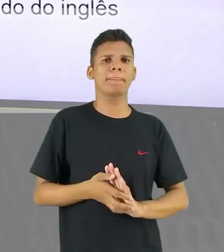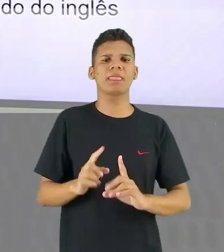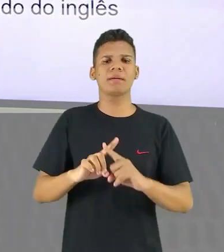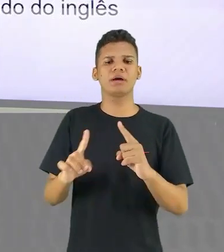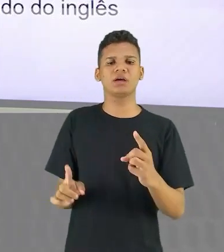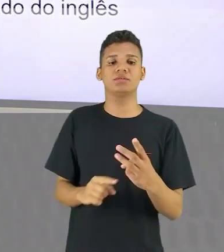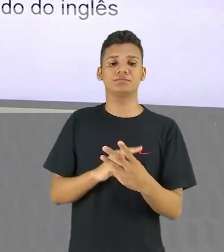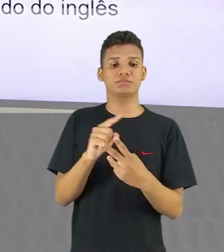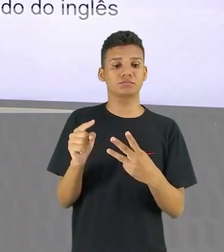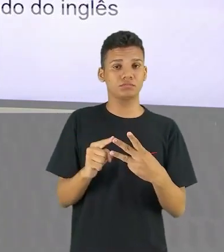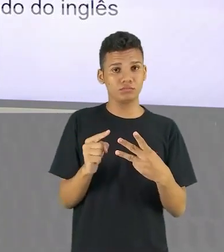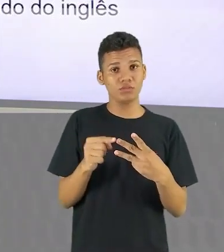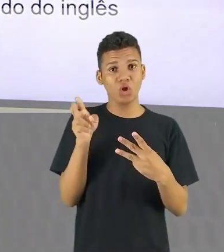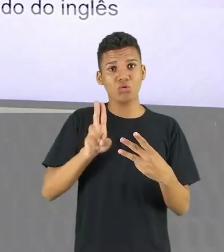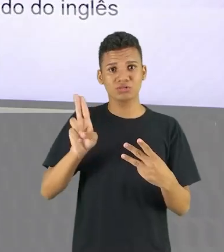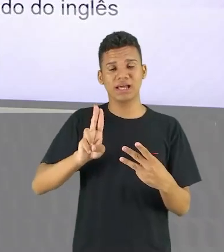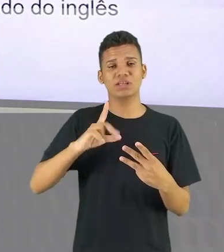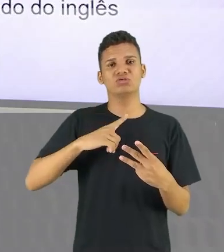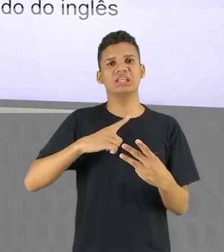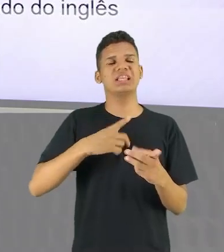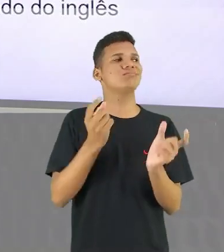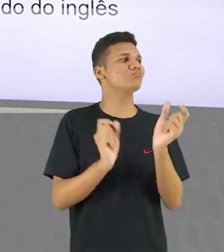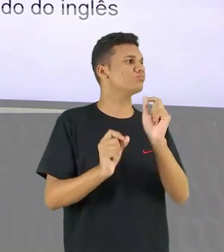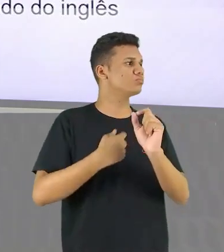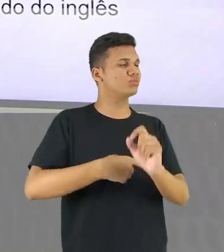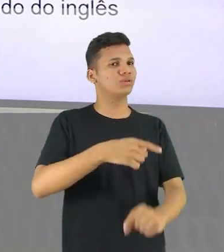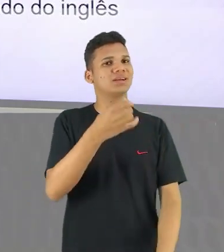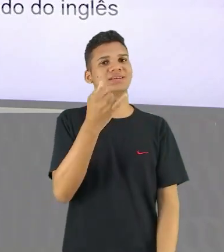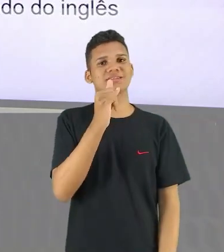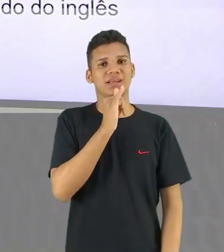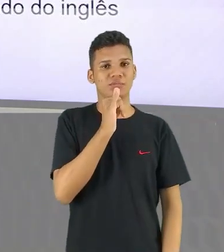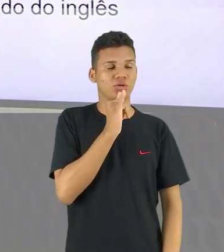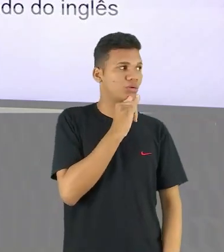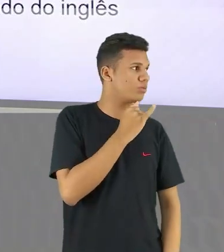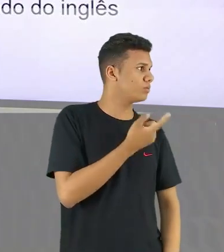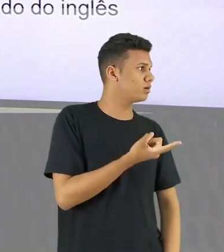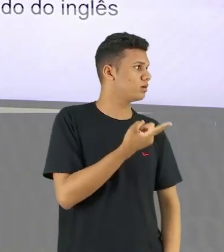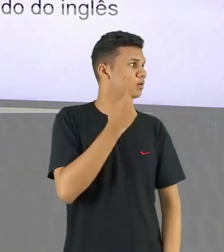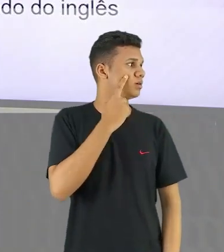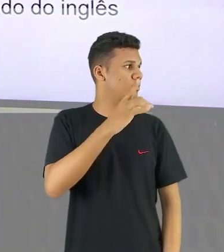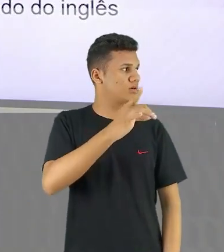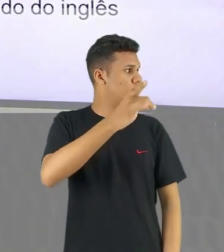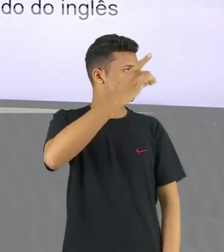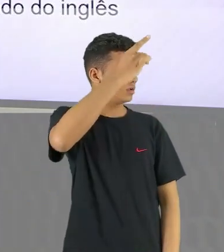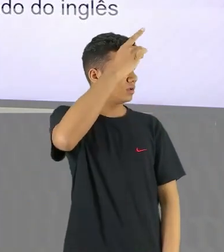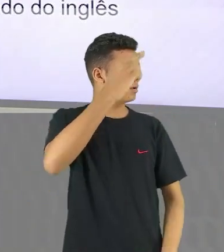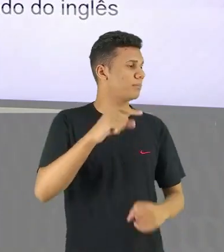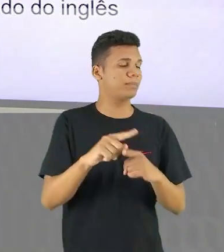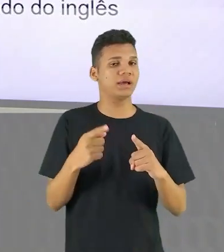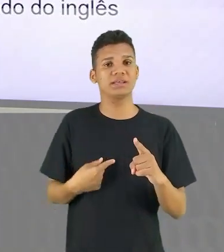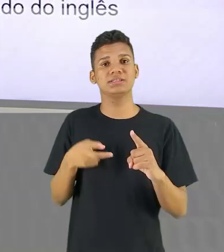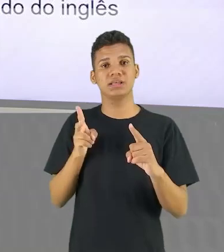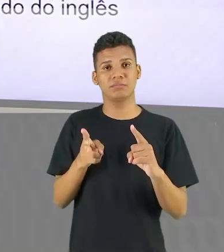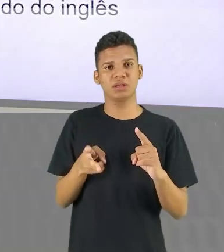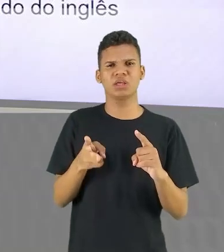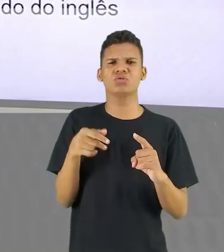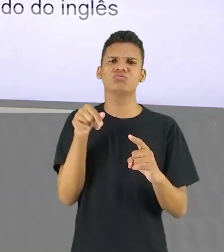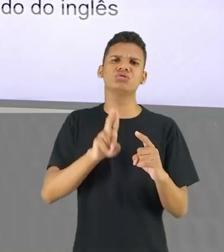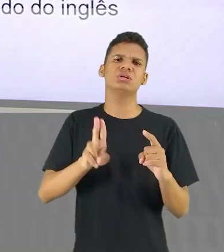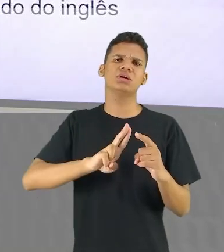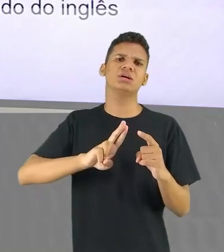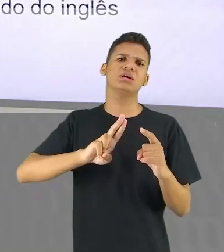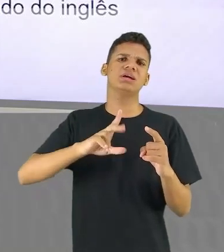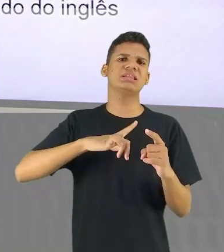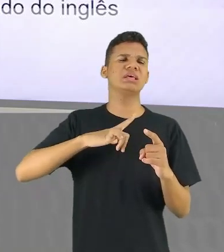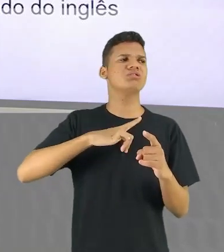uma outra expressão que também dá essa ideia. Ainda assim, mesmo assim, também é utilizado para